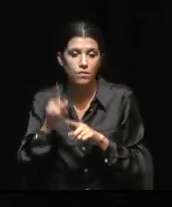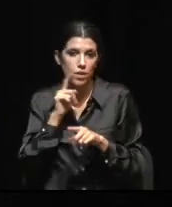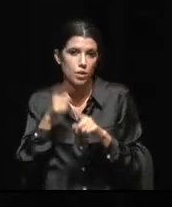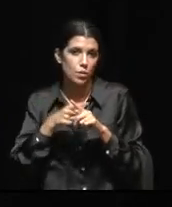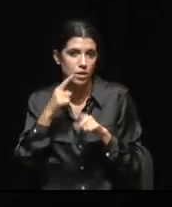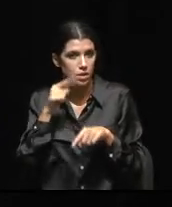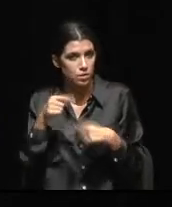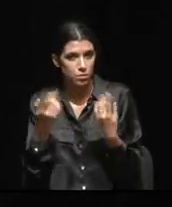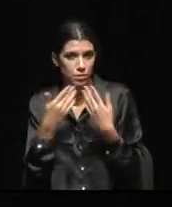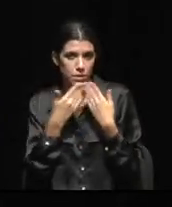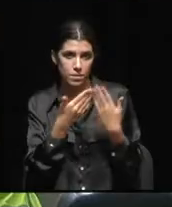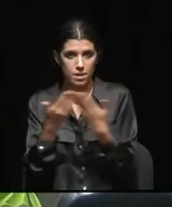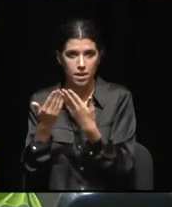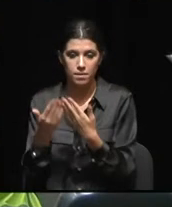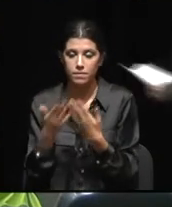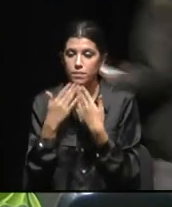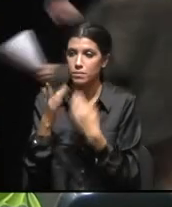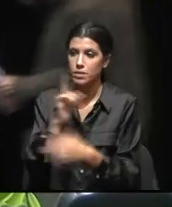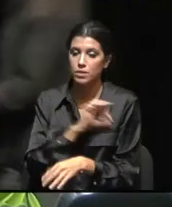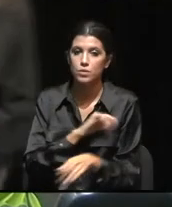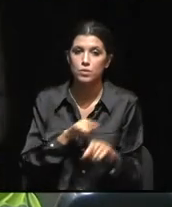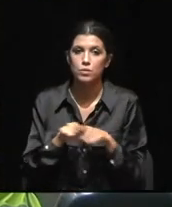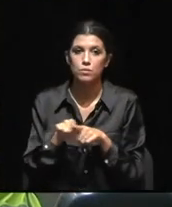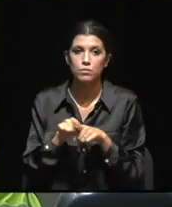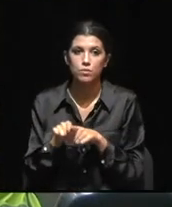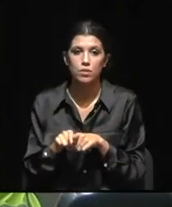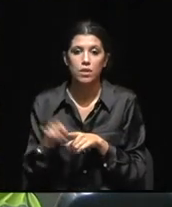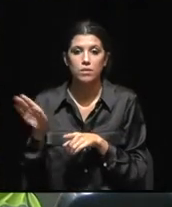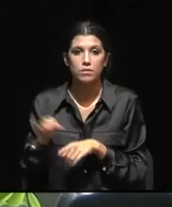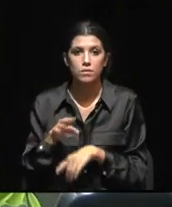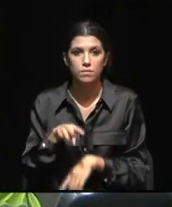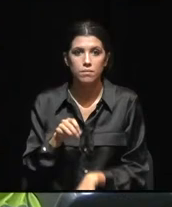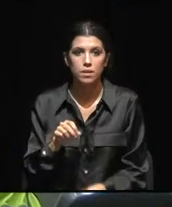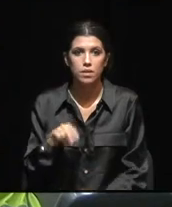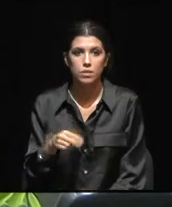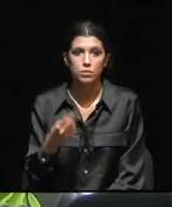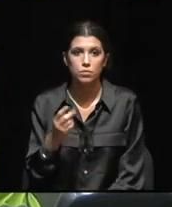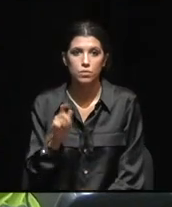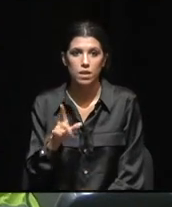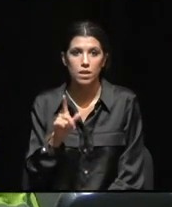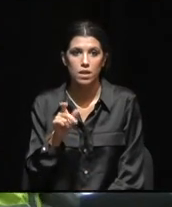Muito obrigado Muito obrigada senhor Deputado chamo o deputado Manuel l do